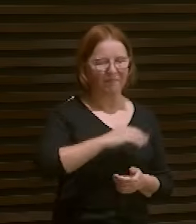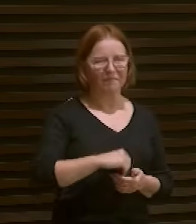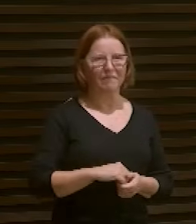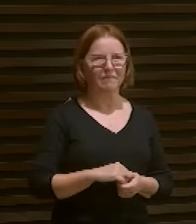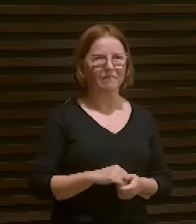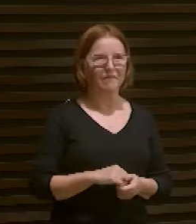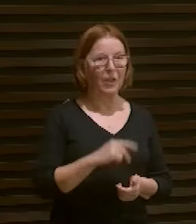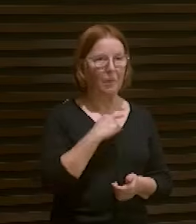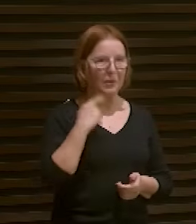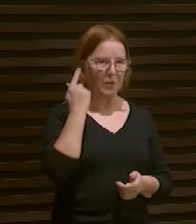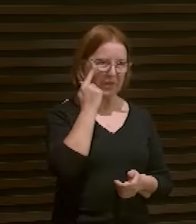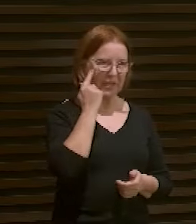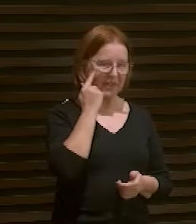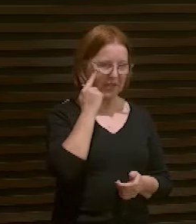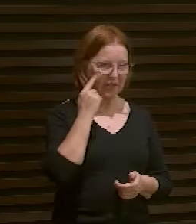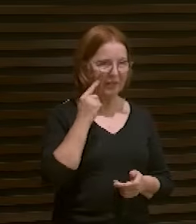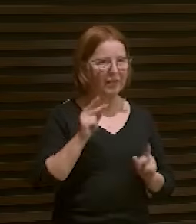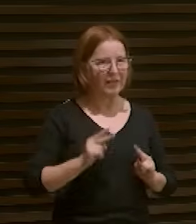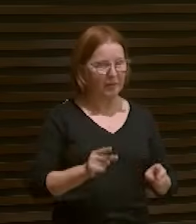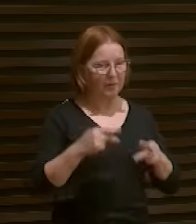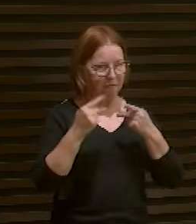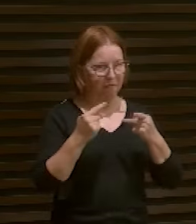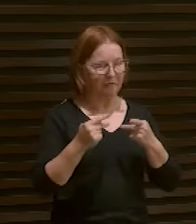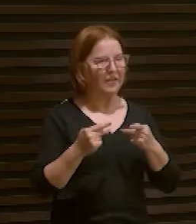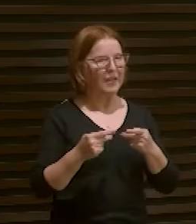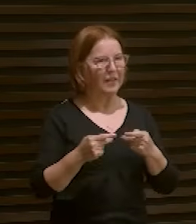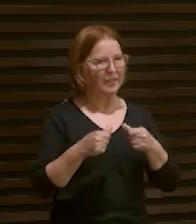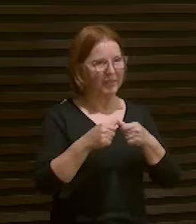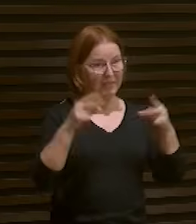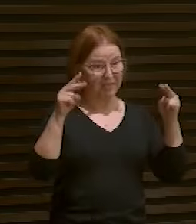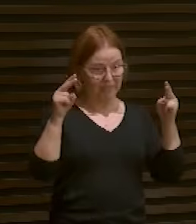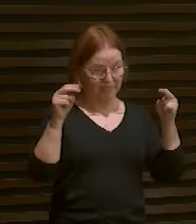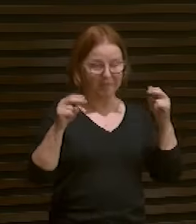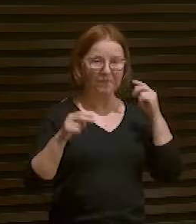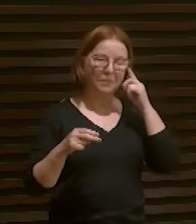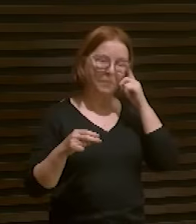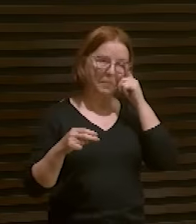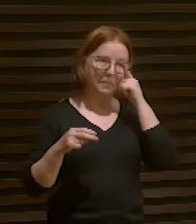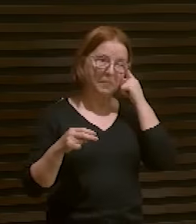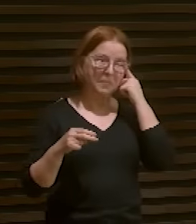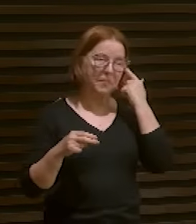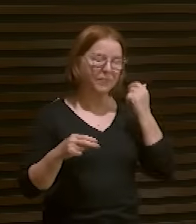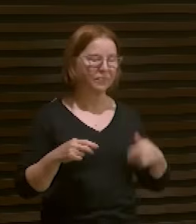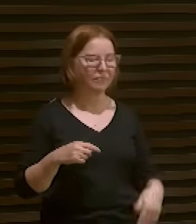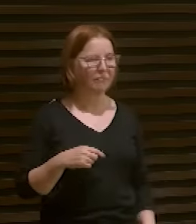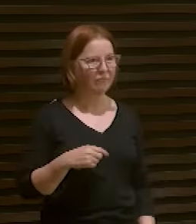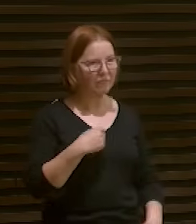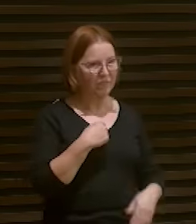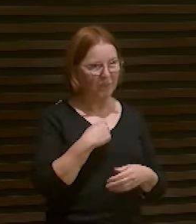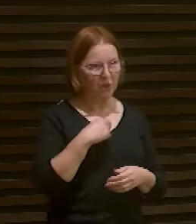O pastor Glenn tem falado sobre isso, e eu não posso deixar de falar também. Eu estava